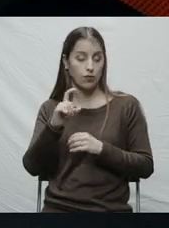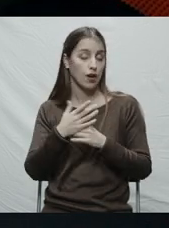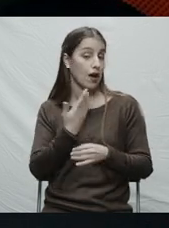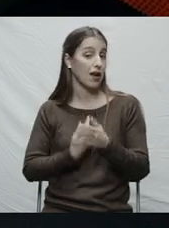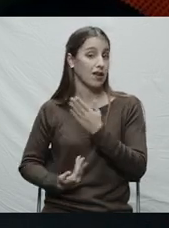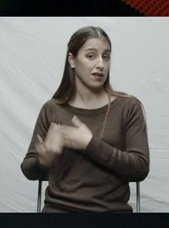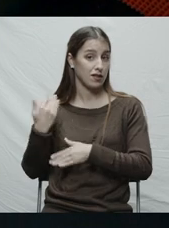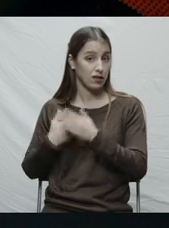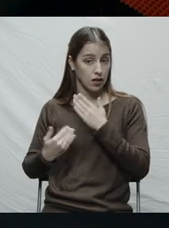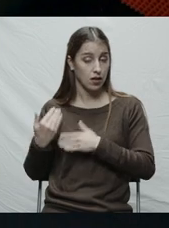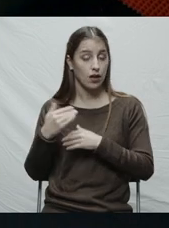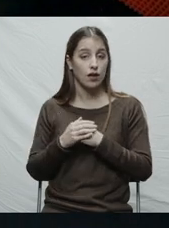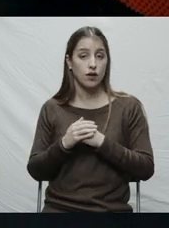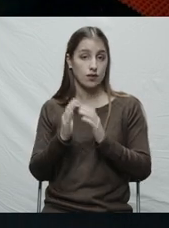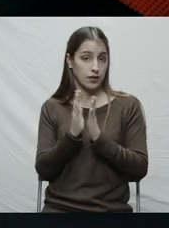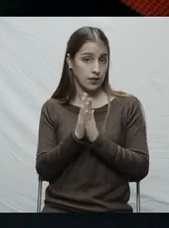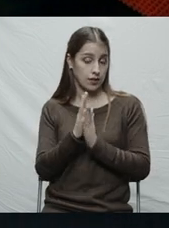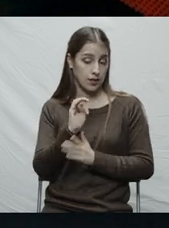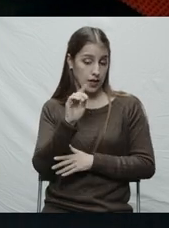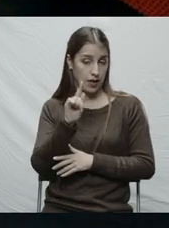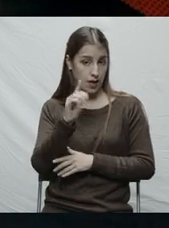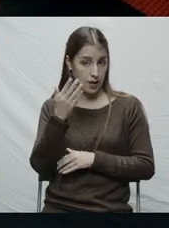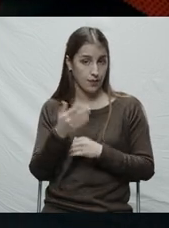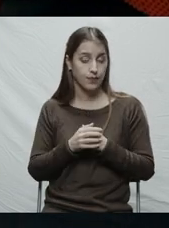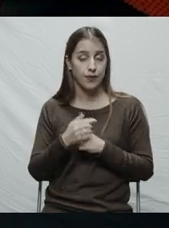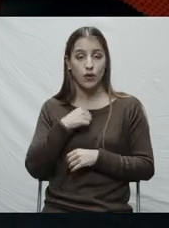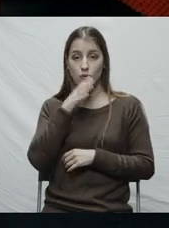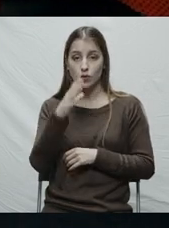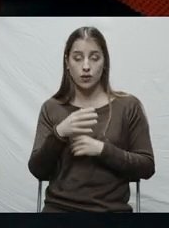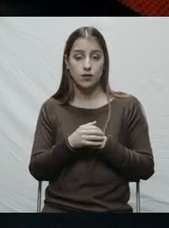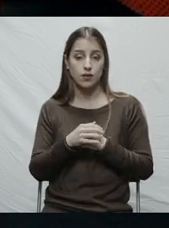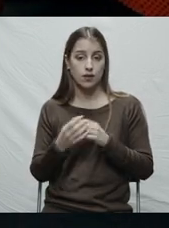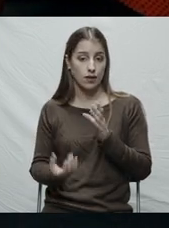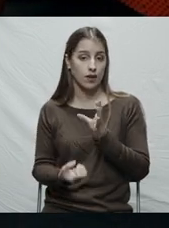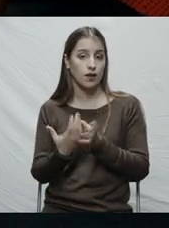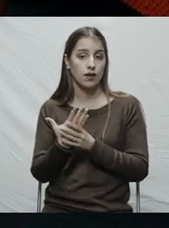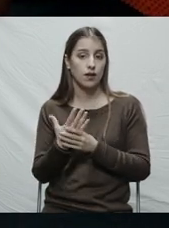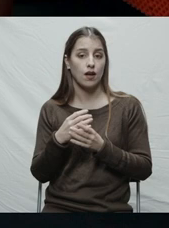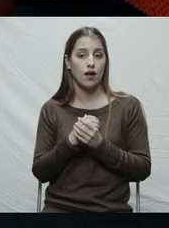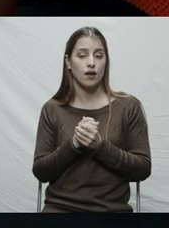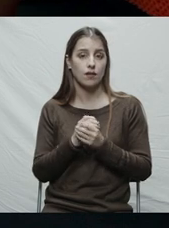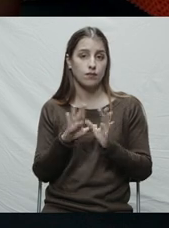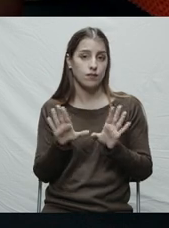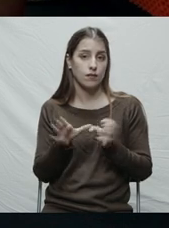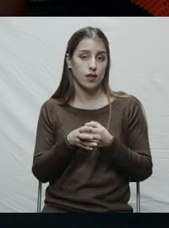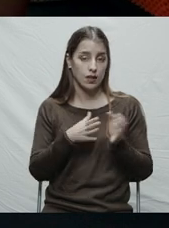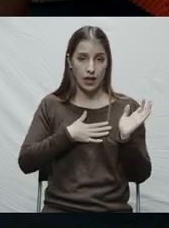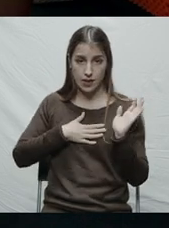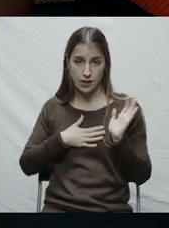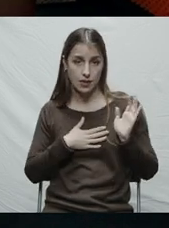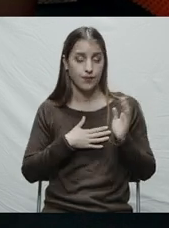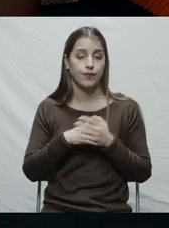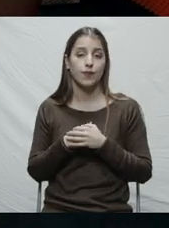nós conhecíamos, que não está tão turística, sobre propus-lhe fazer um grupo de dança criativa no bairro da Pasteleira. Foi isso que fiz